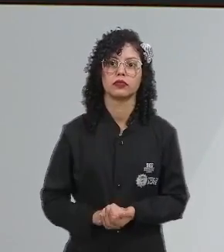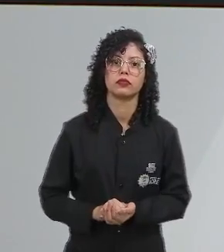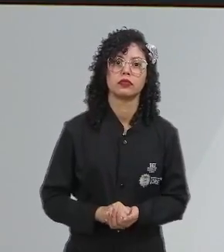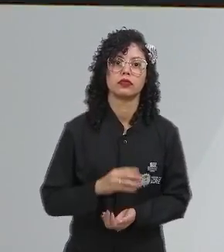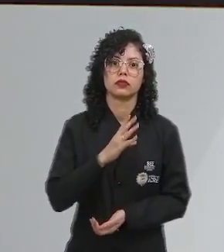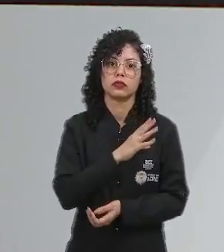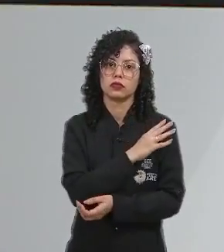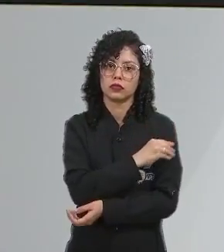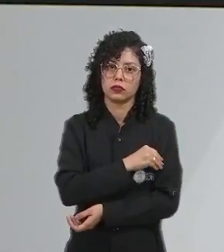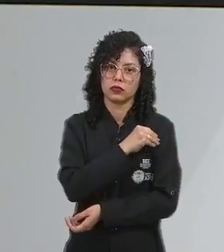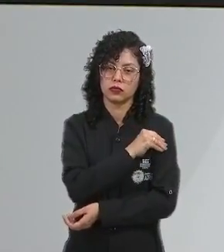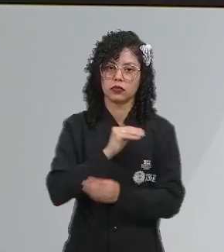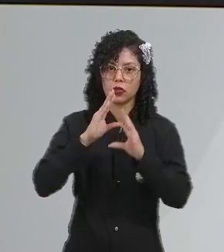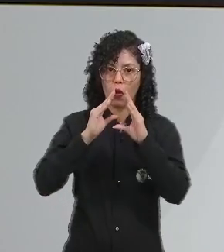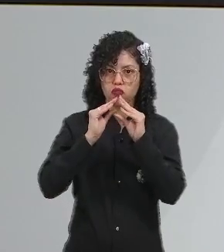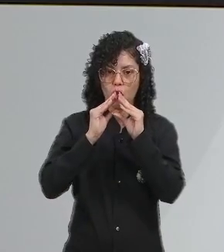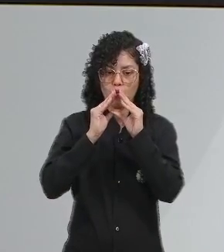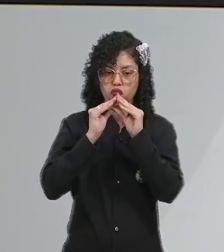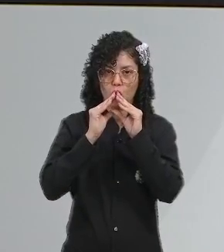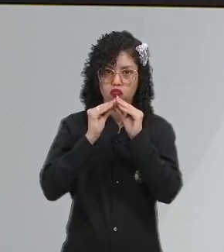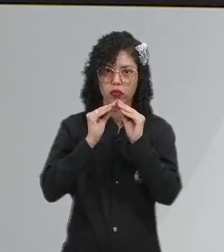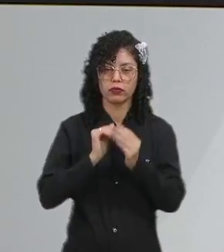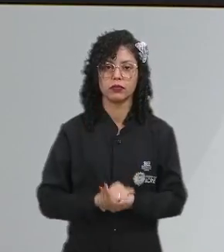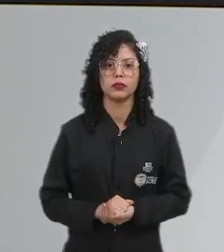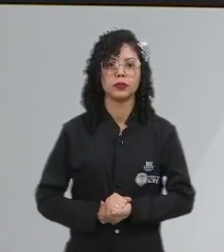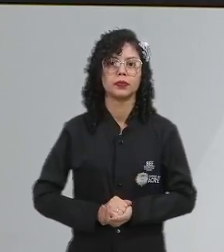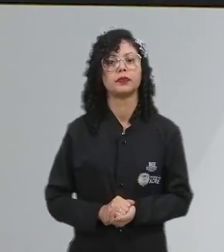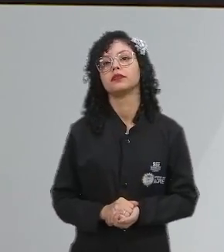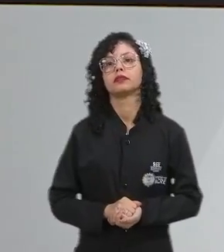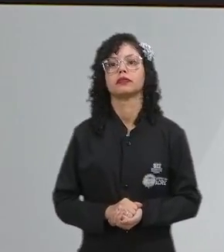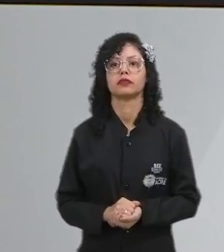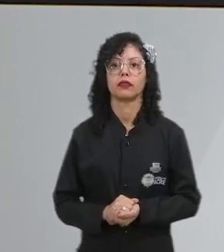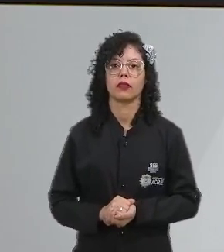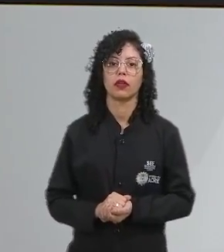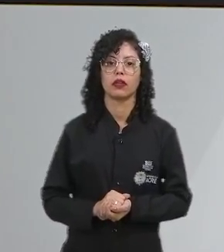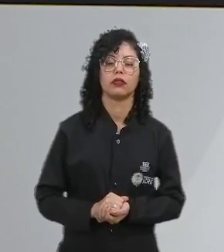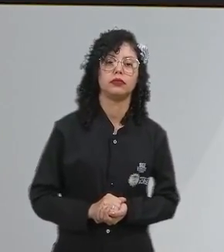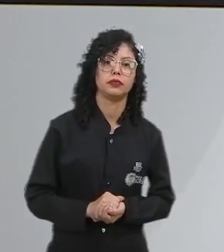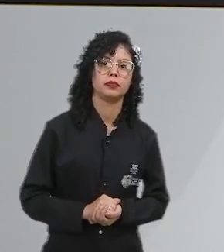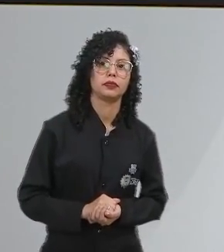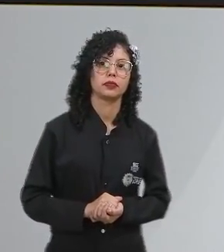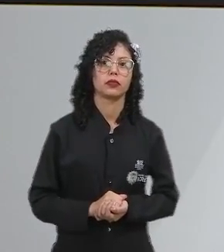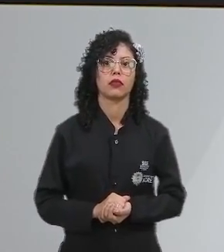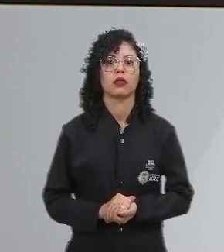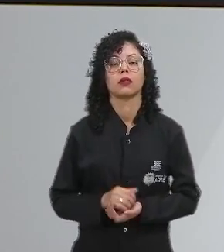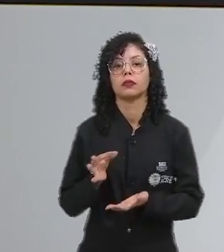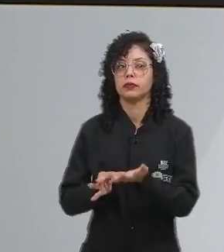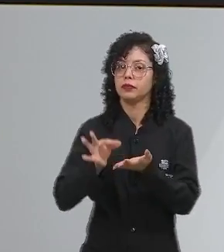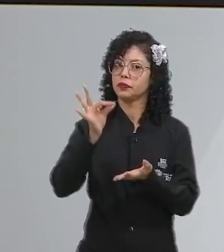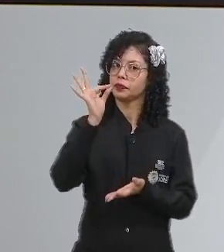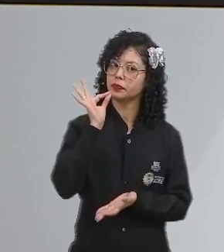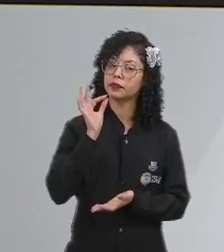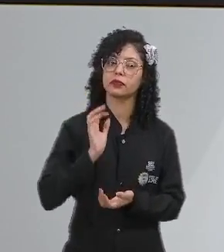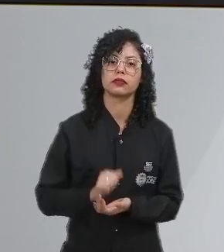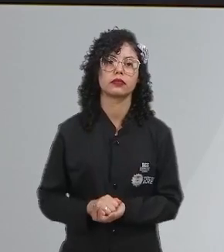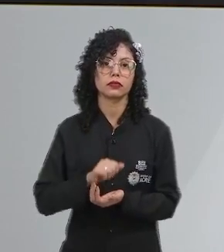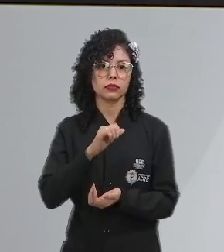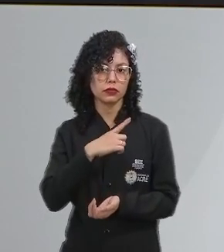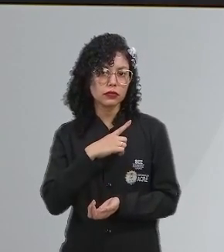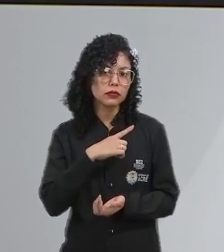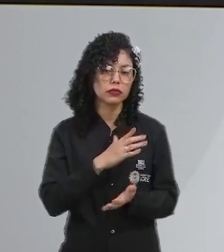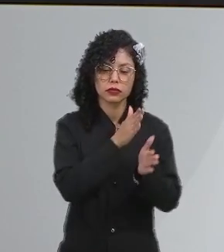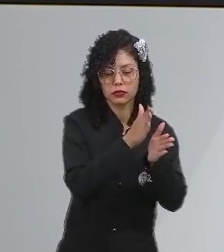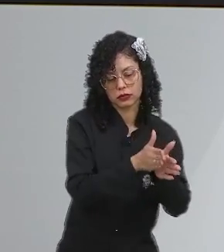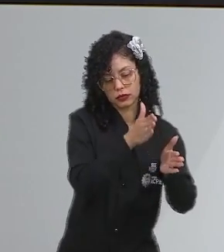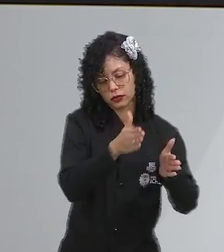algodão, como você já deve também ter visto nos seus estudos. E o café vai subsidiar uma